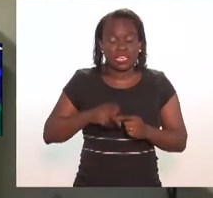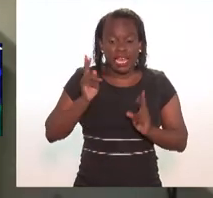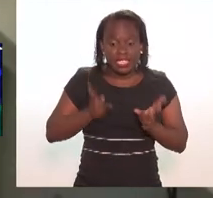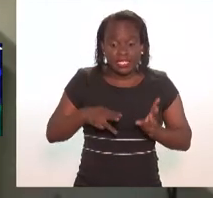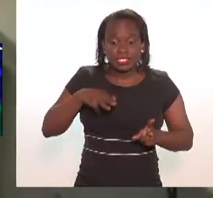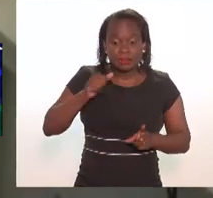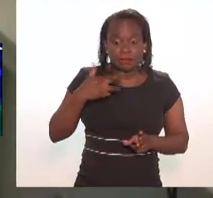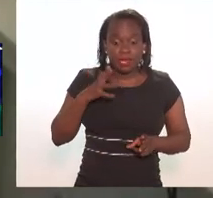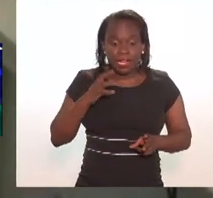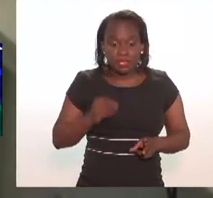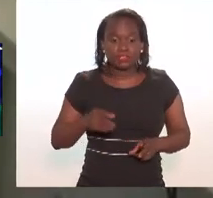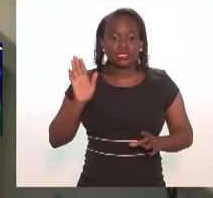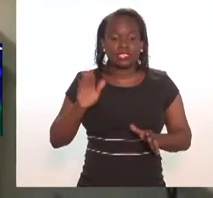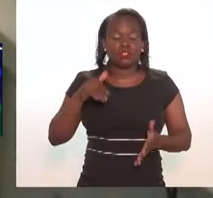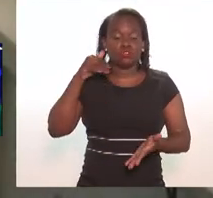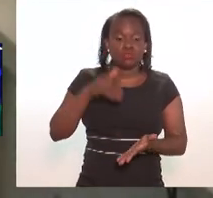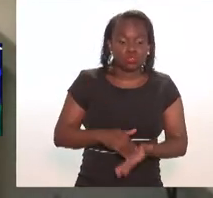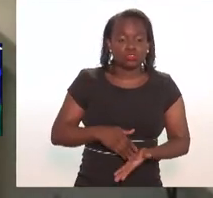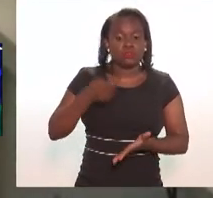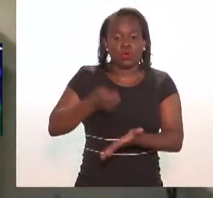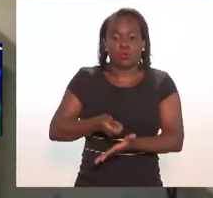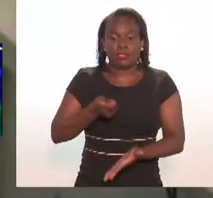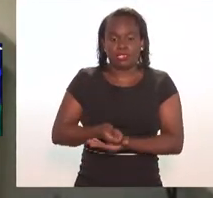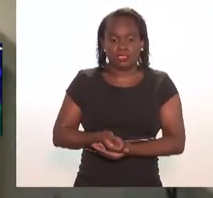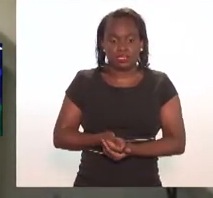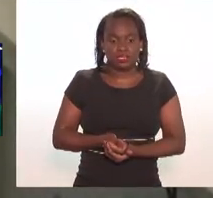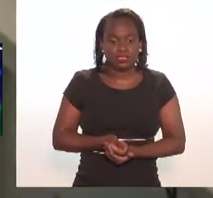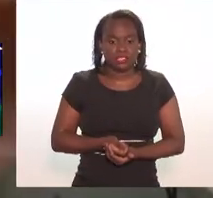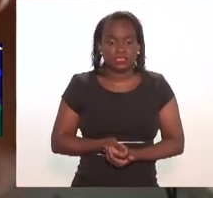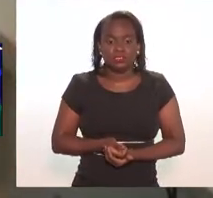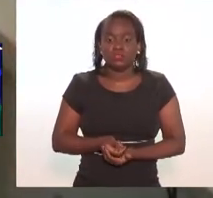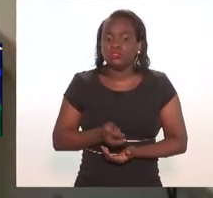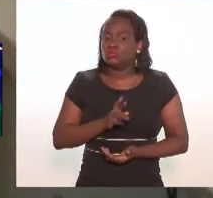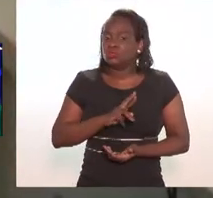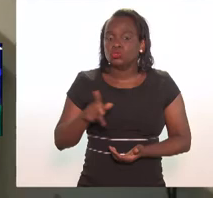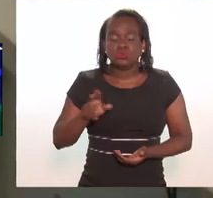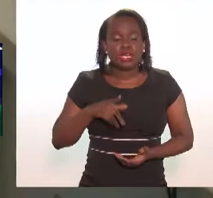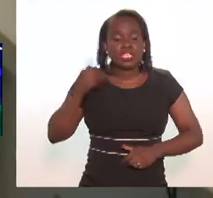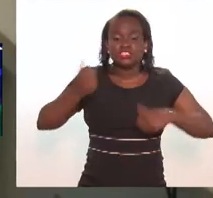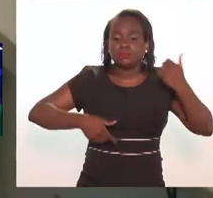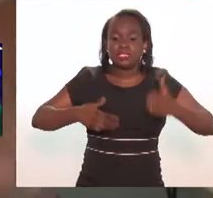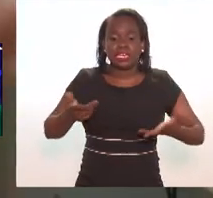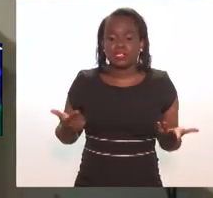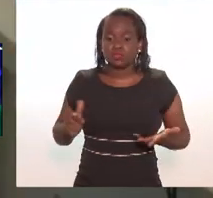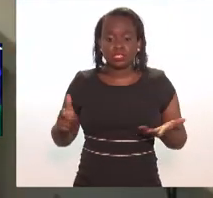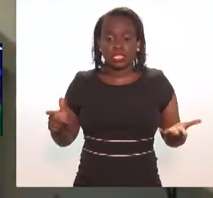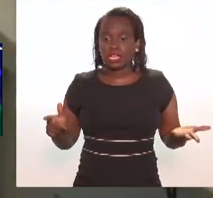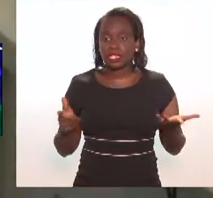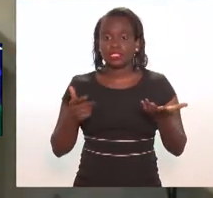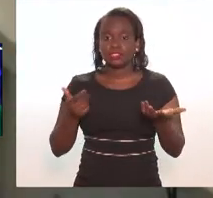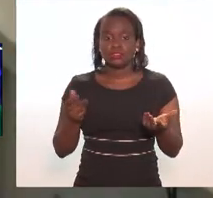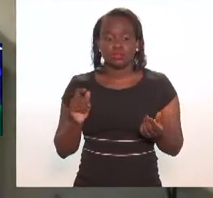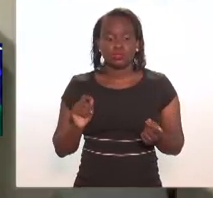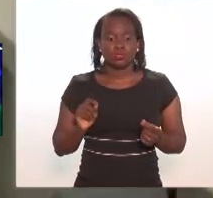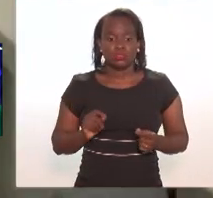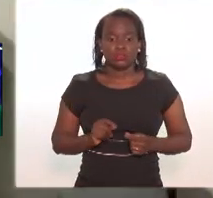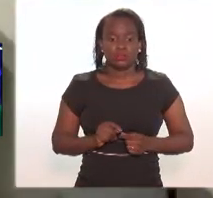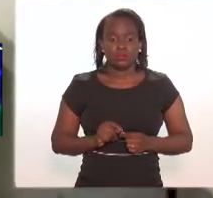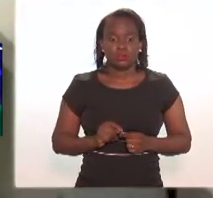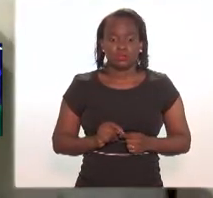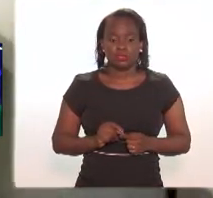março, essa última cobrança. Deputado, não há nenhuma justificativa possível. Deputado Luiz